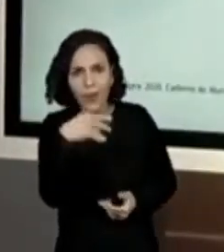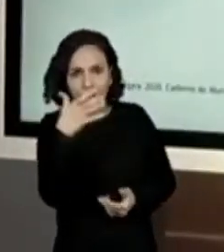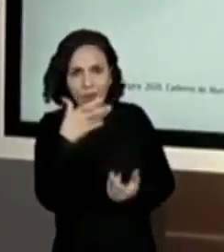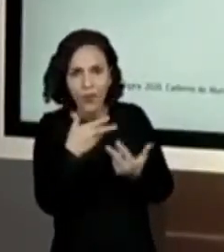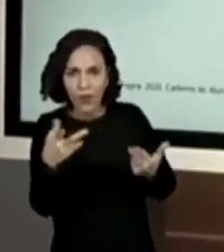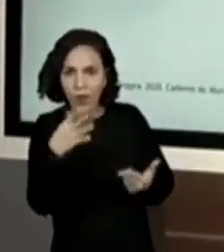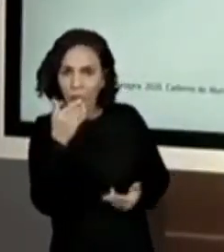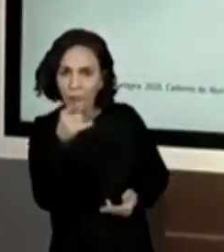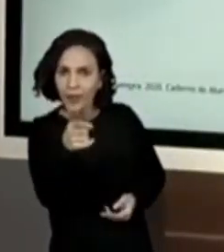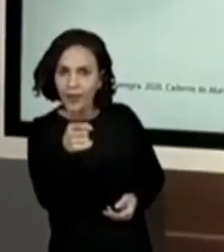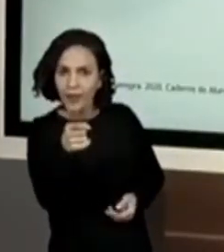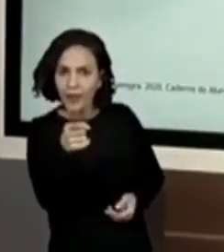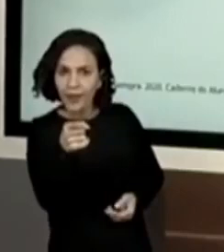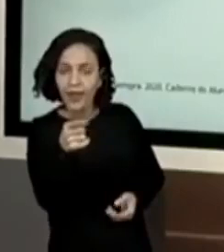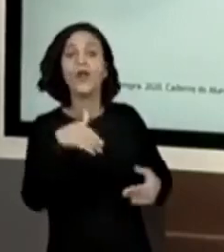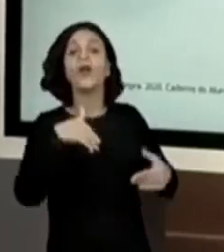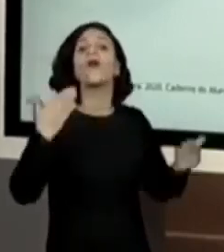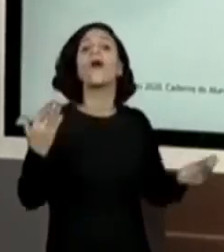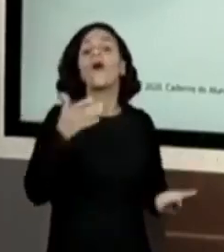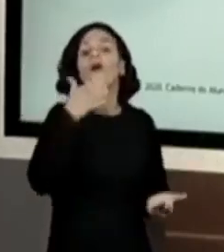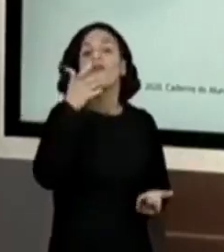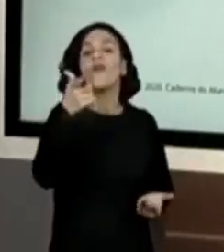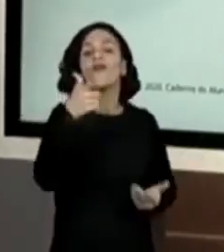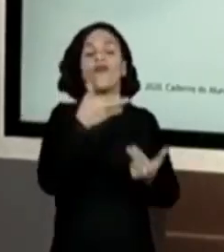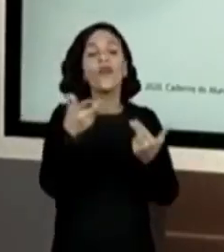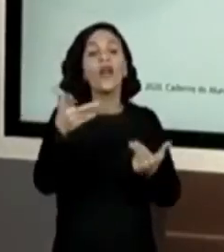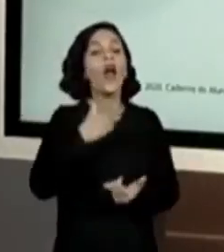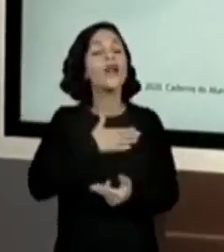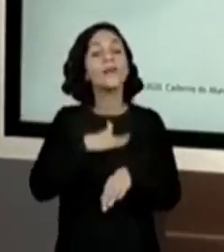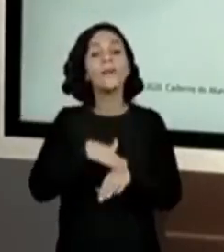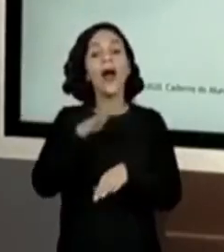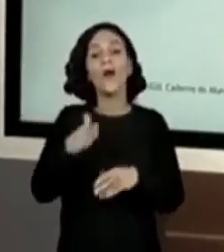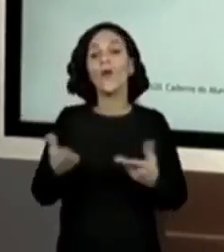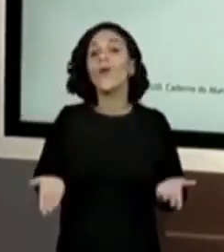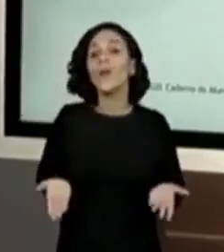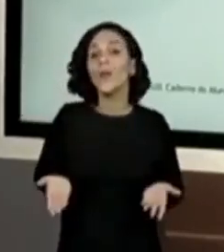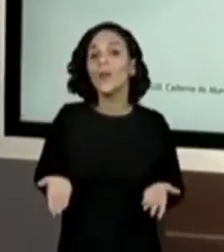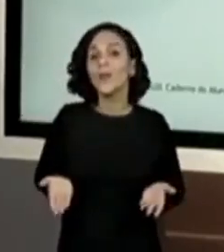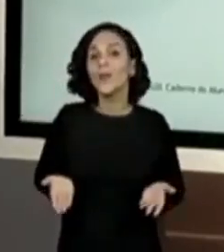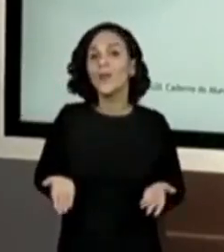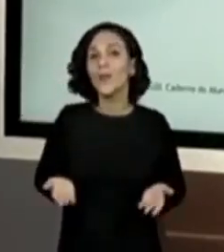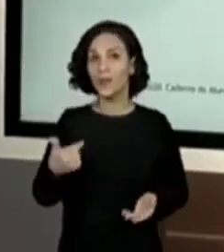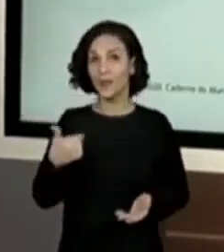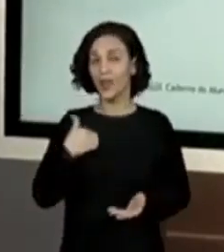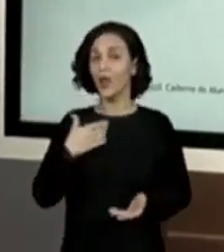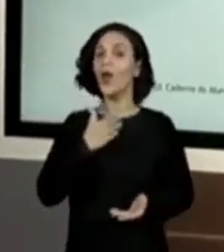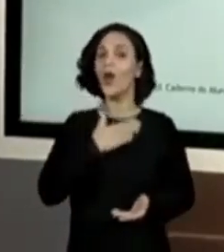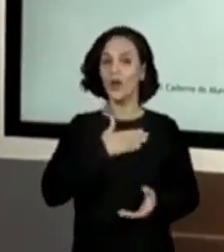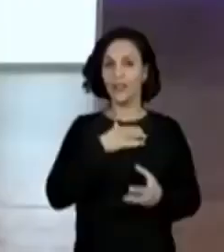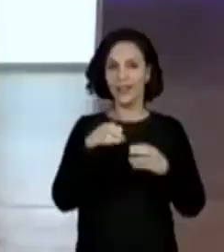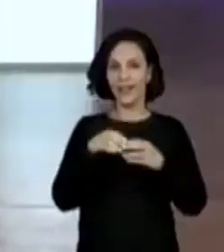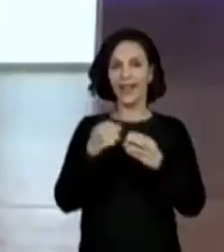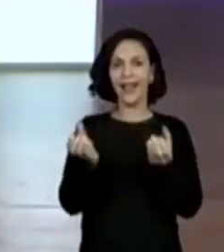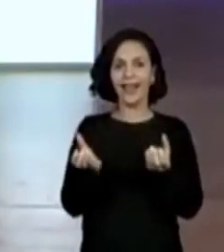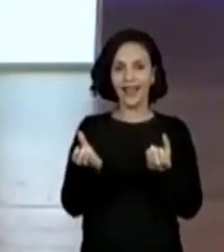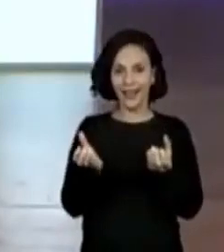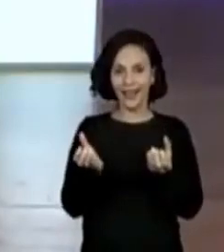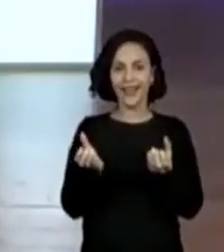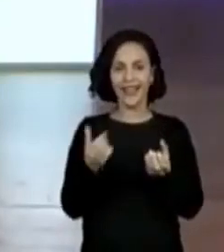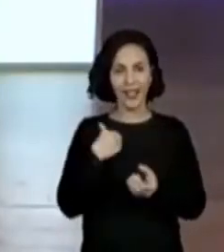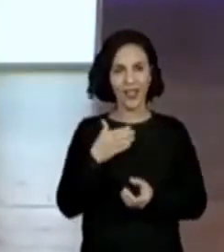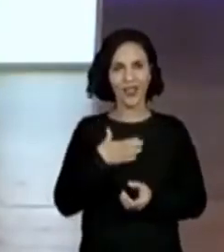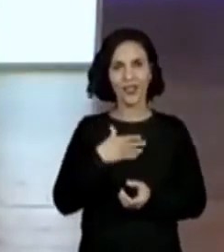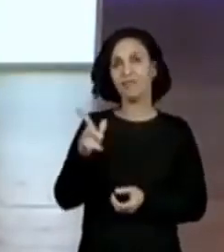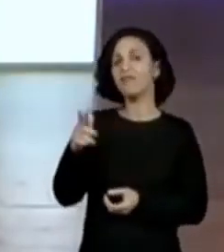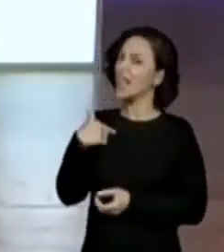frutas? Quais frutas vocês mais gostam de comer? Eu gosto de caqui. Você gosta de caqui, professora Fran? Eu